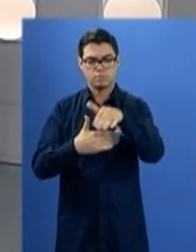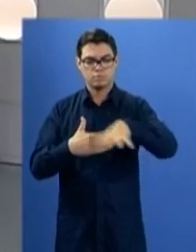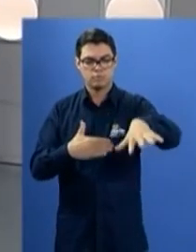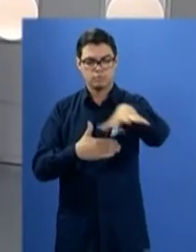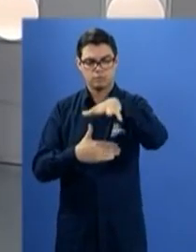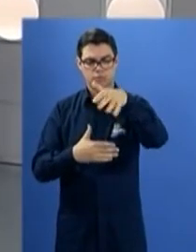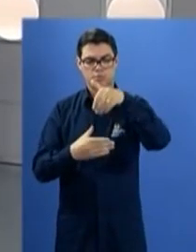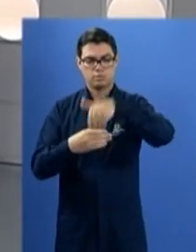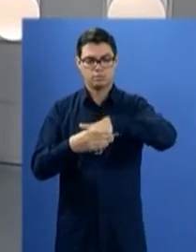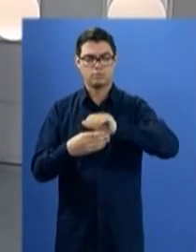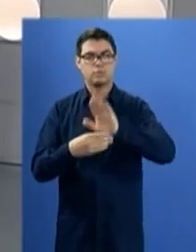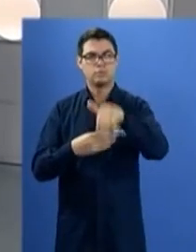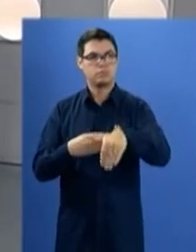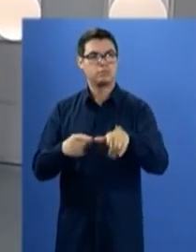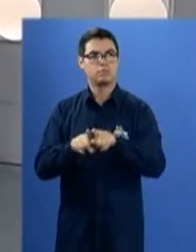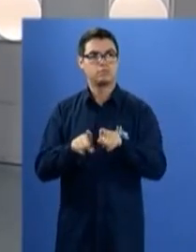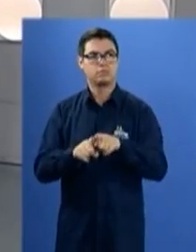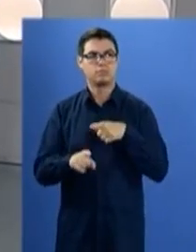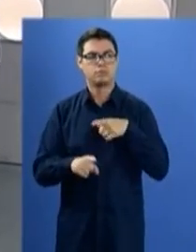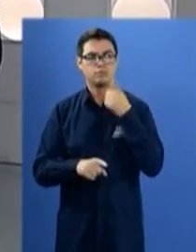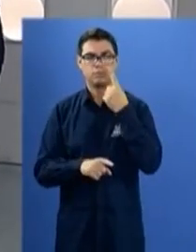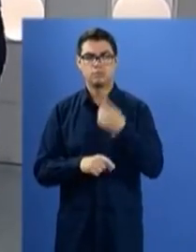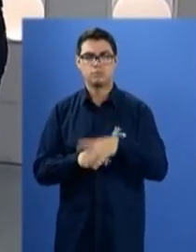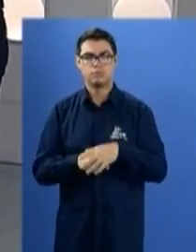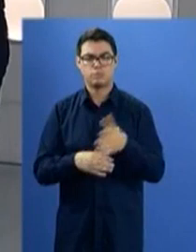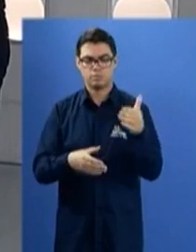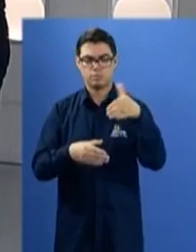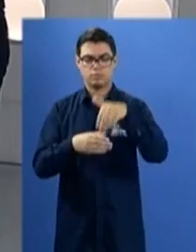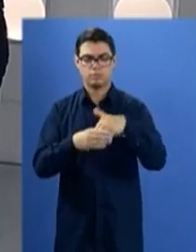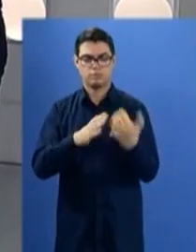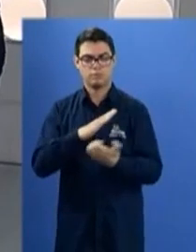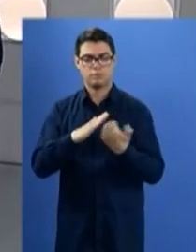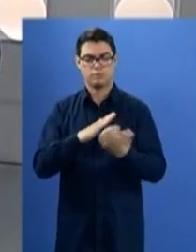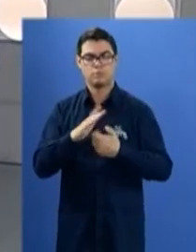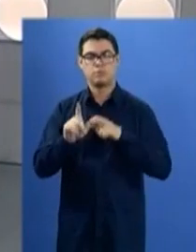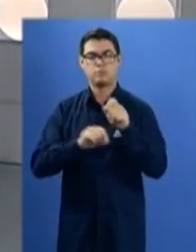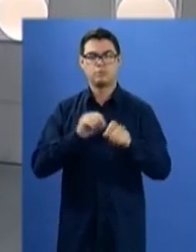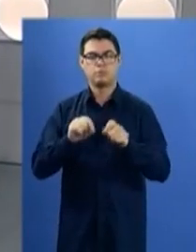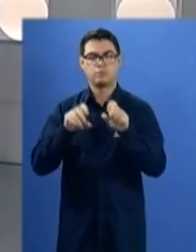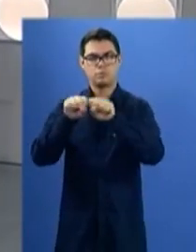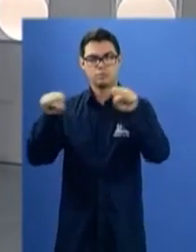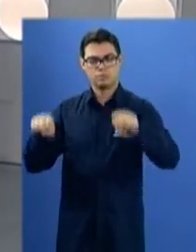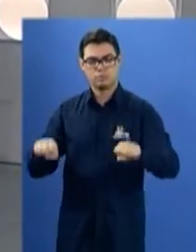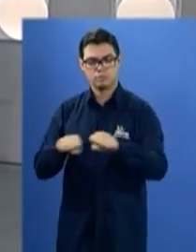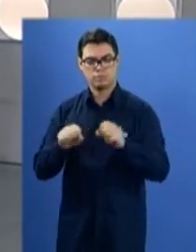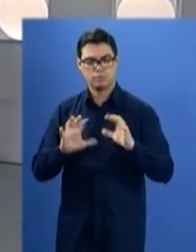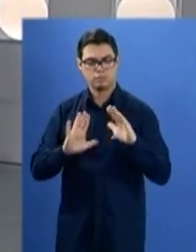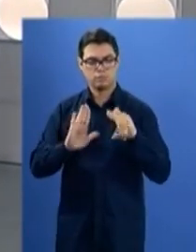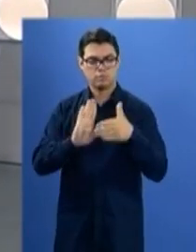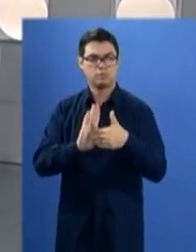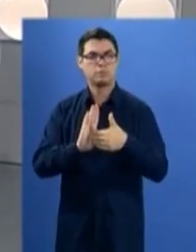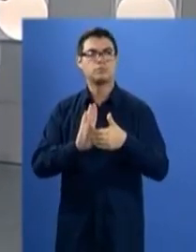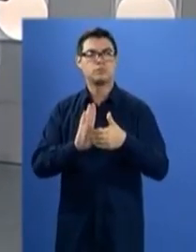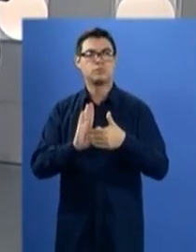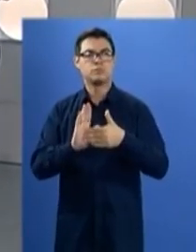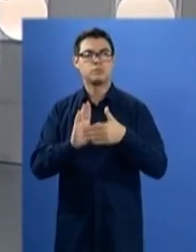ambiente externo. O ambiente interno é o sistema todo que encontra-se na esfera